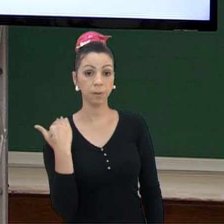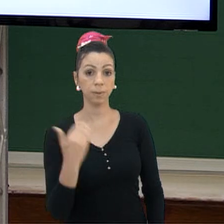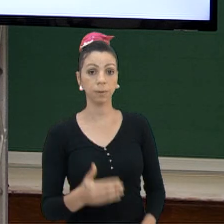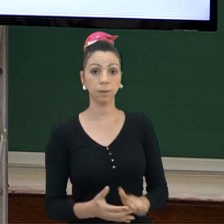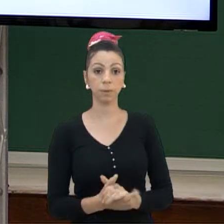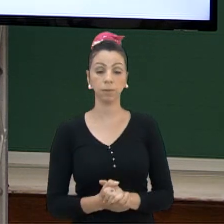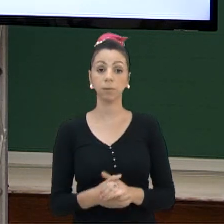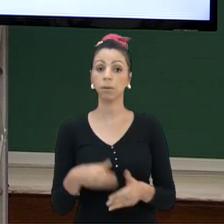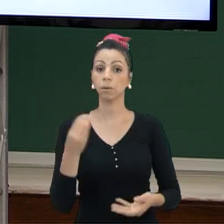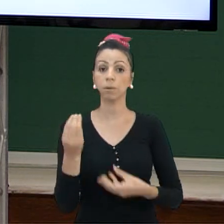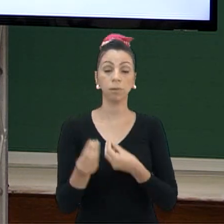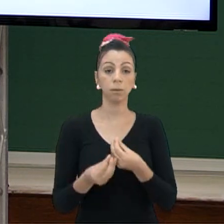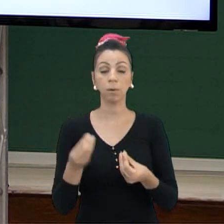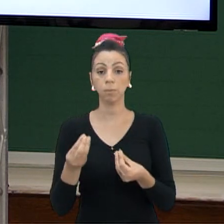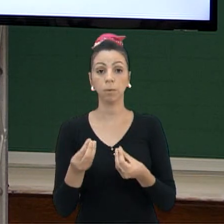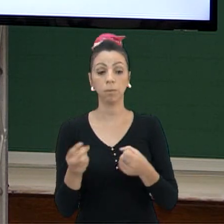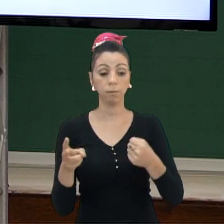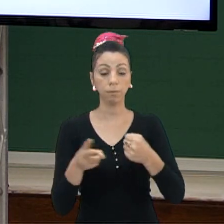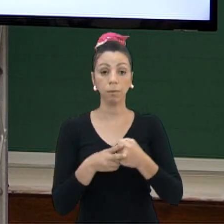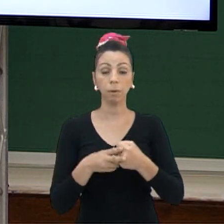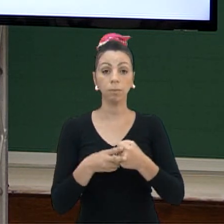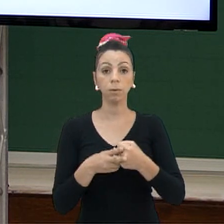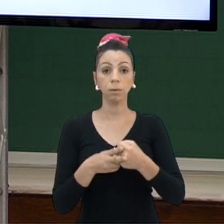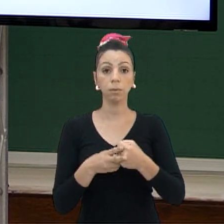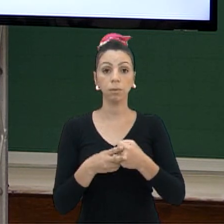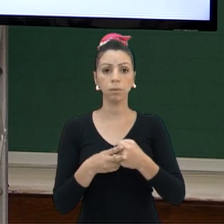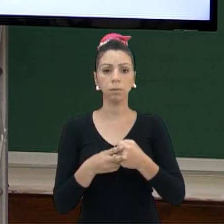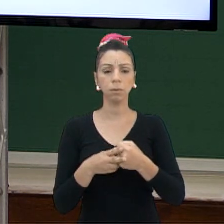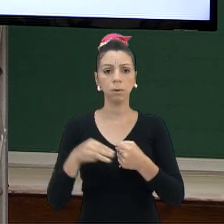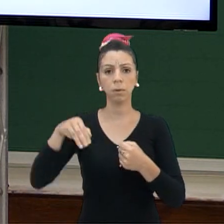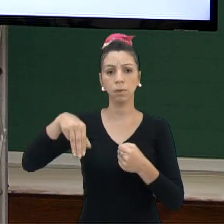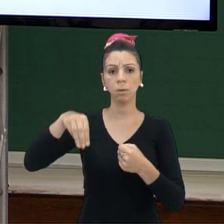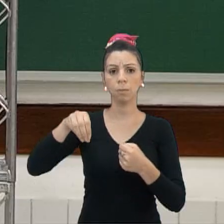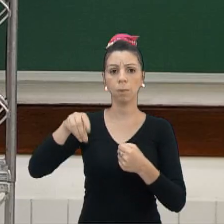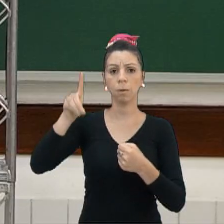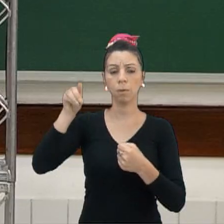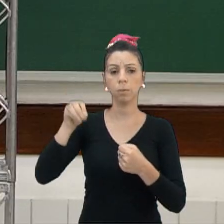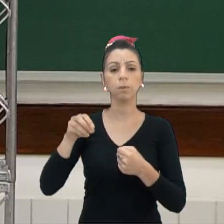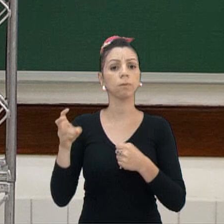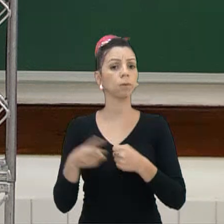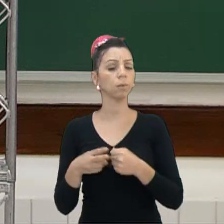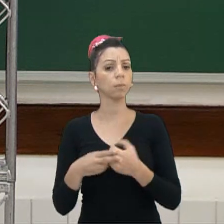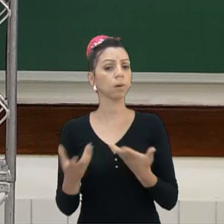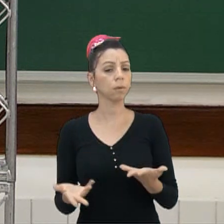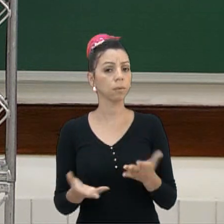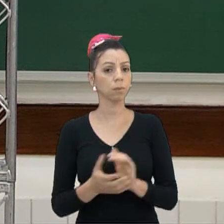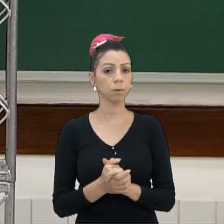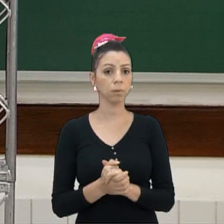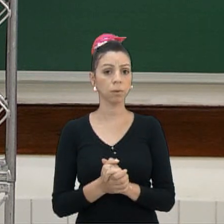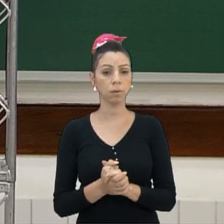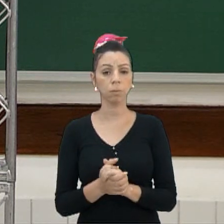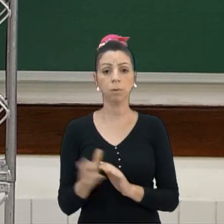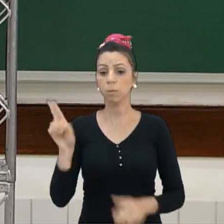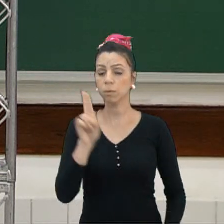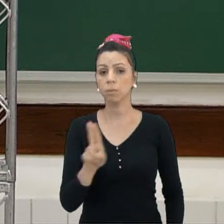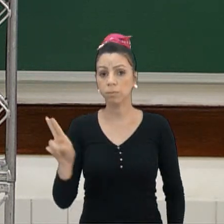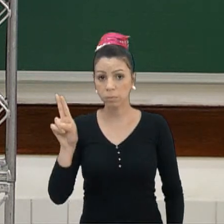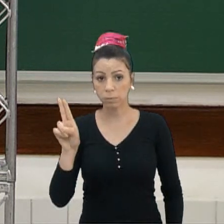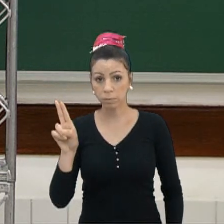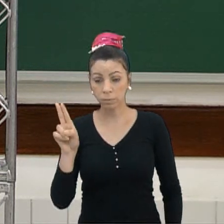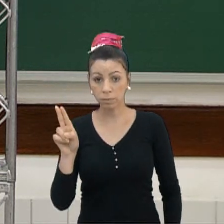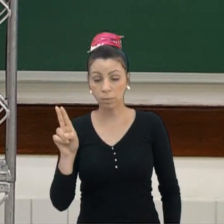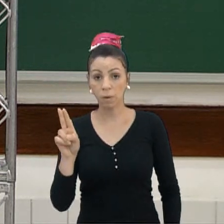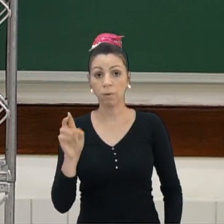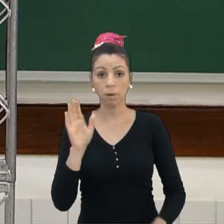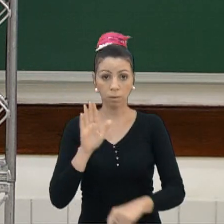que ficariam esses verbos? Em qual modo verbal ele vai ficar? Qual deles eu preciso utilizar? Vou dar um